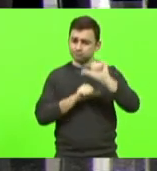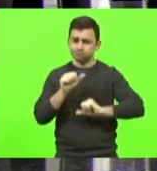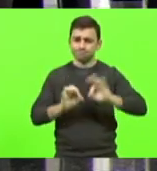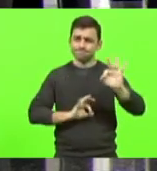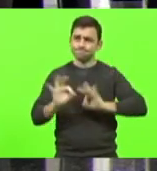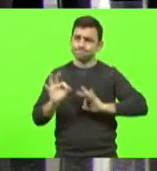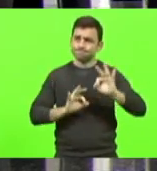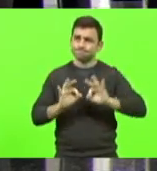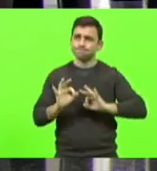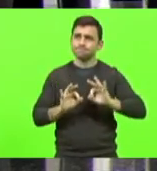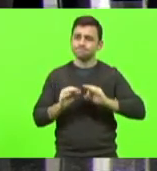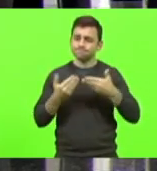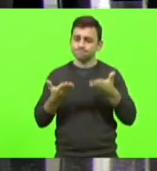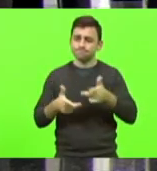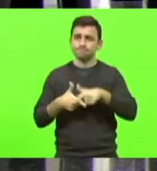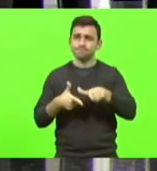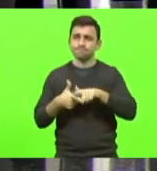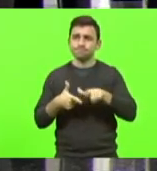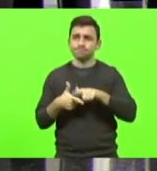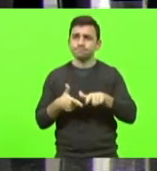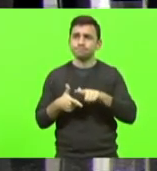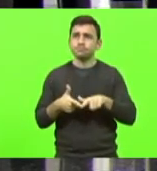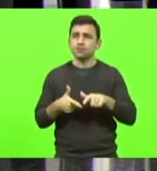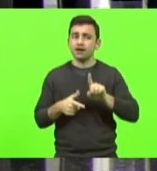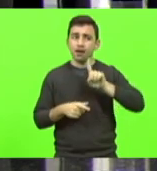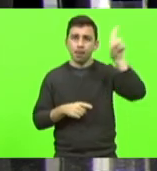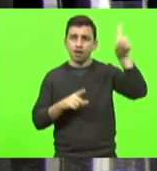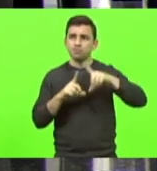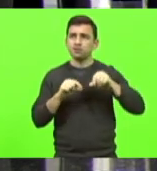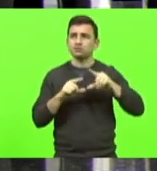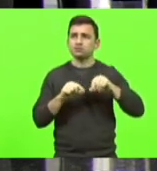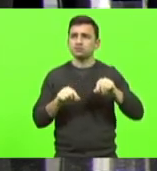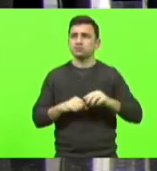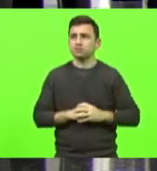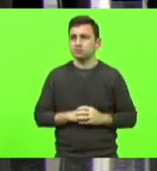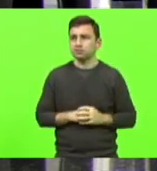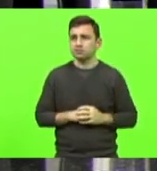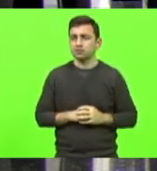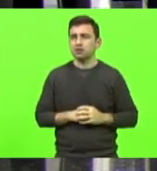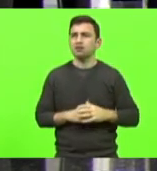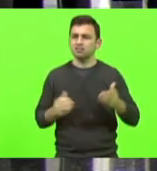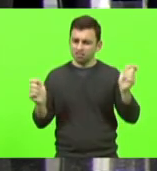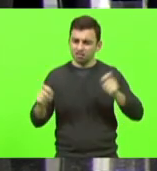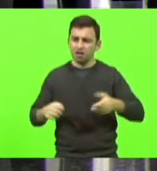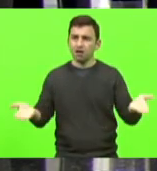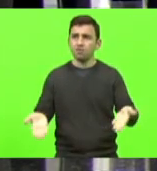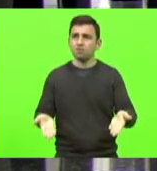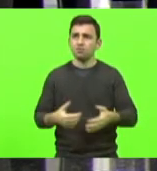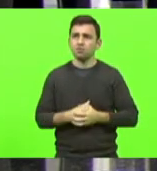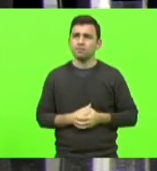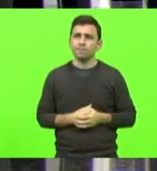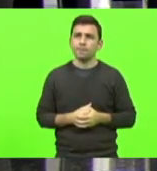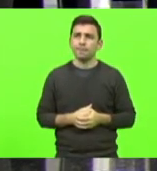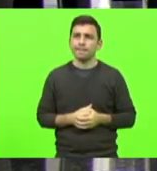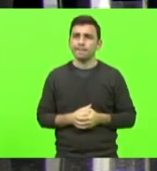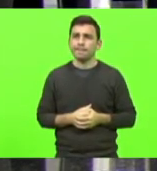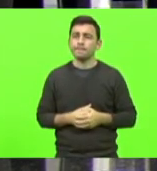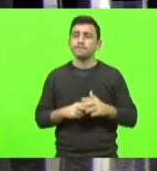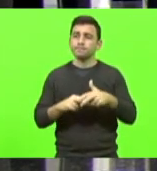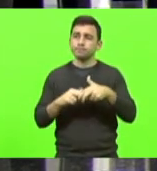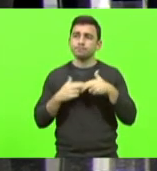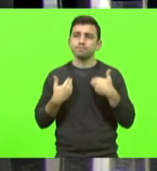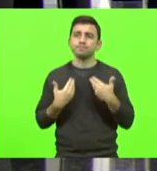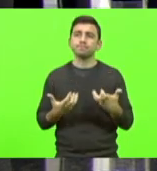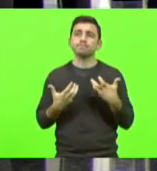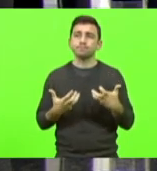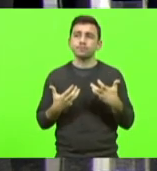esses problemas criados lá em Brasília e nós temos a oportunidade de hoje é por isso que eu